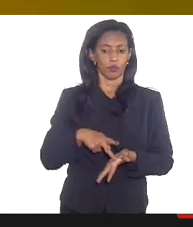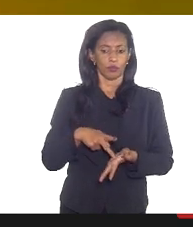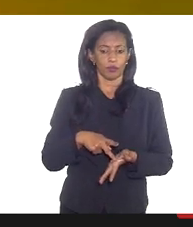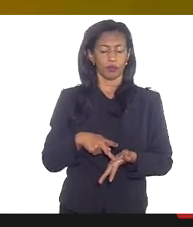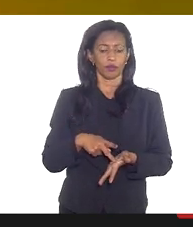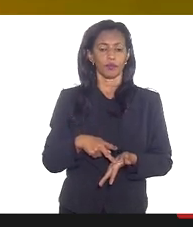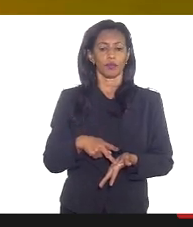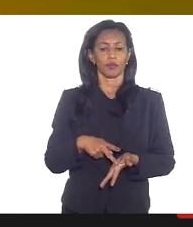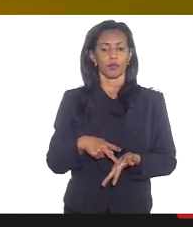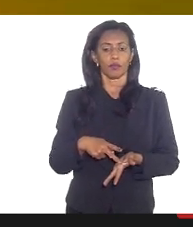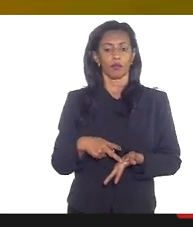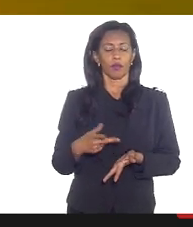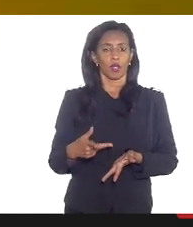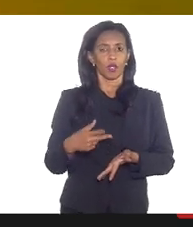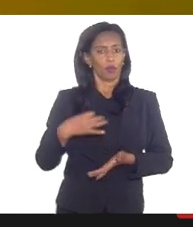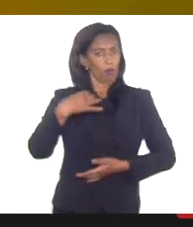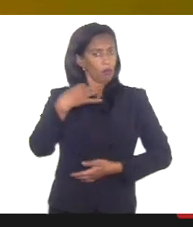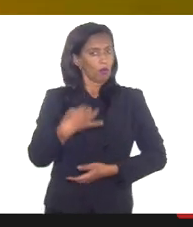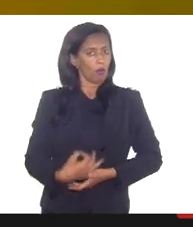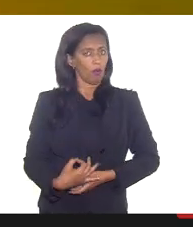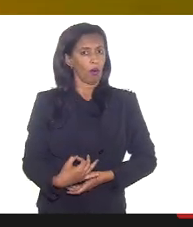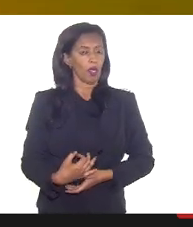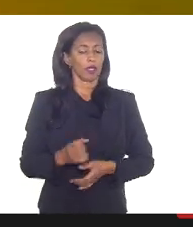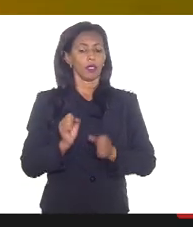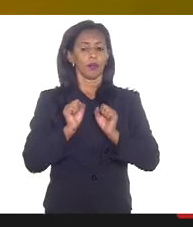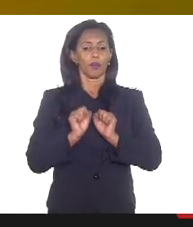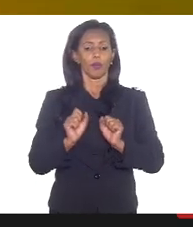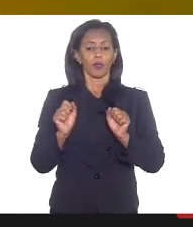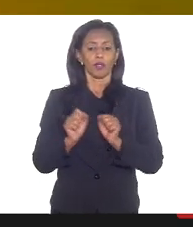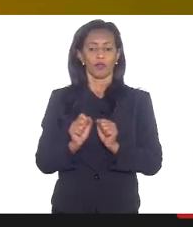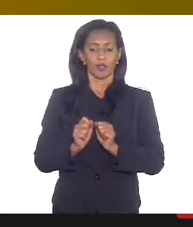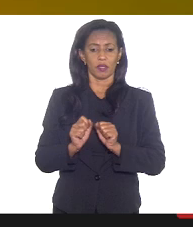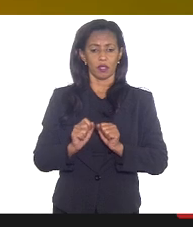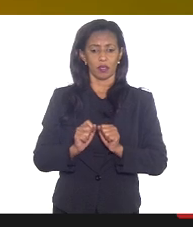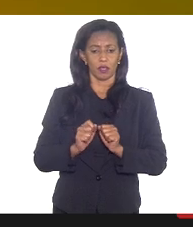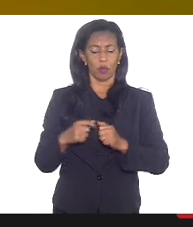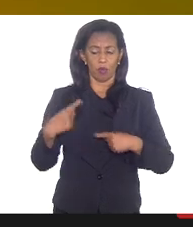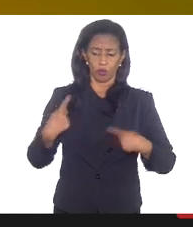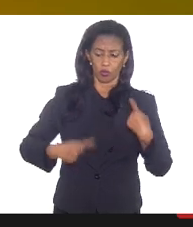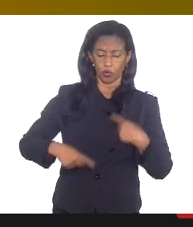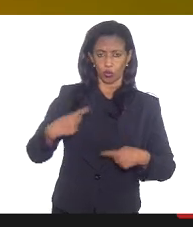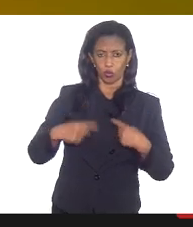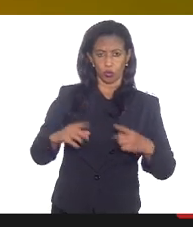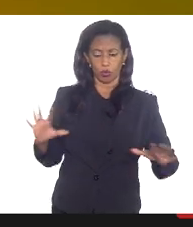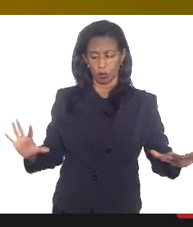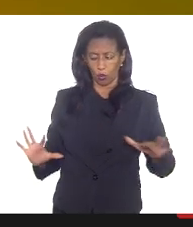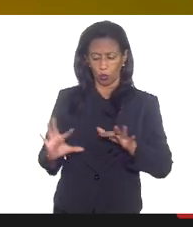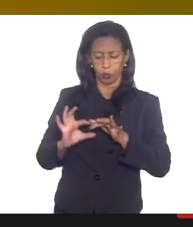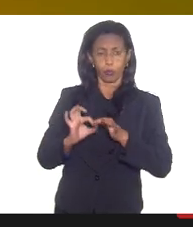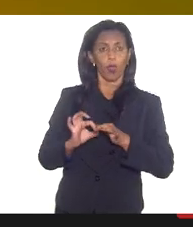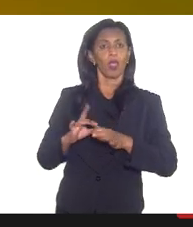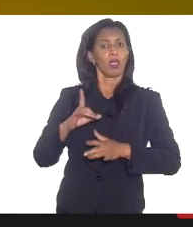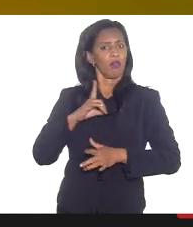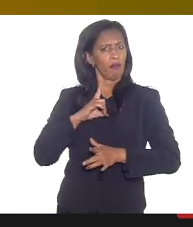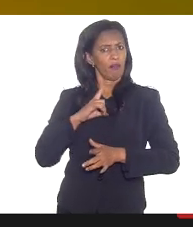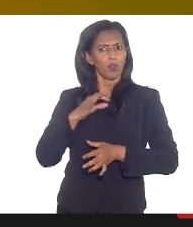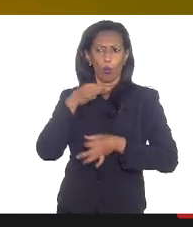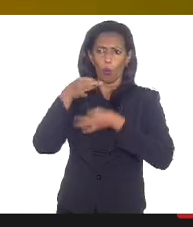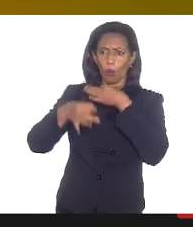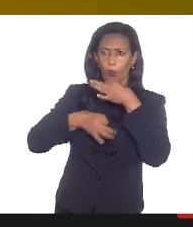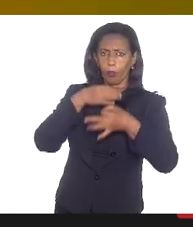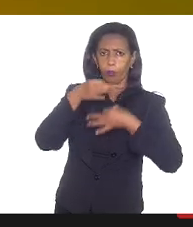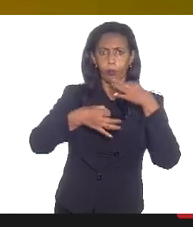de verdade, de maneira efetiva, poder fazer uma ampla discussão e fazer sugestões, inclusive,